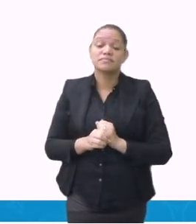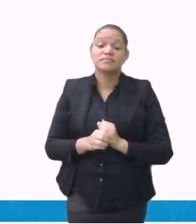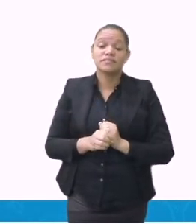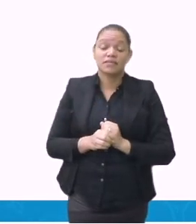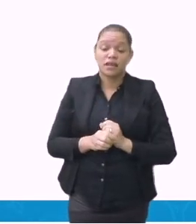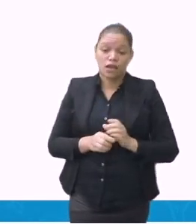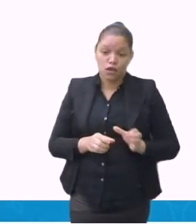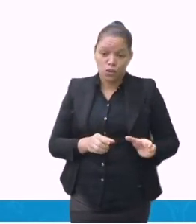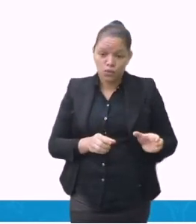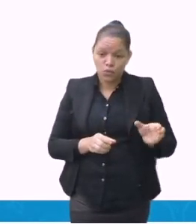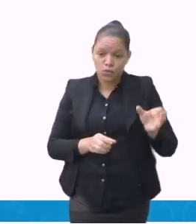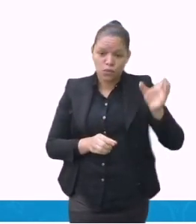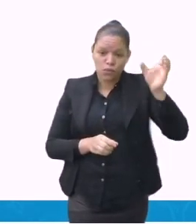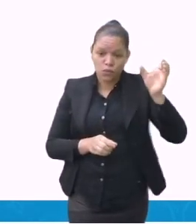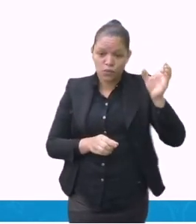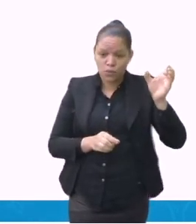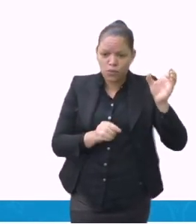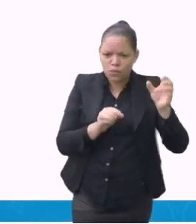coluna...